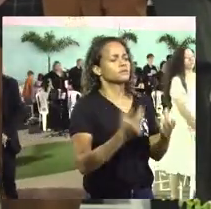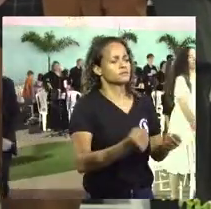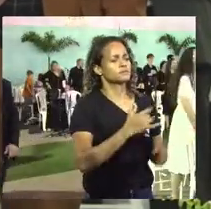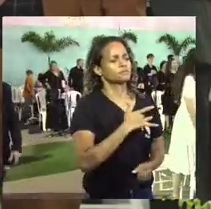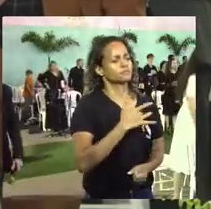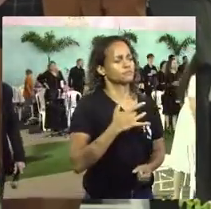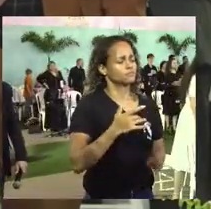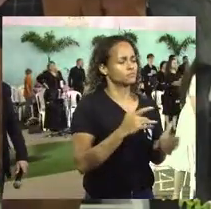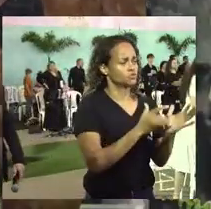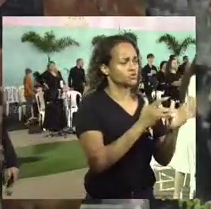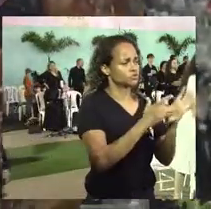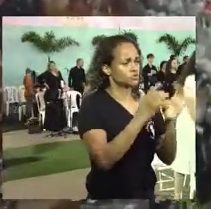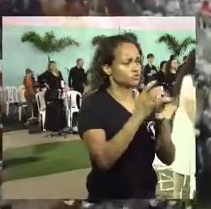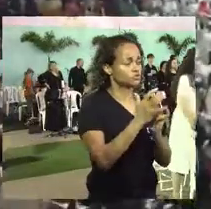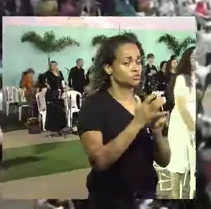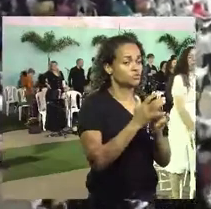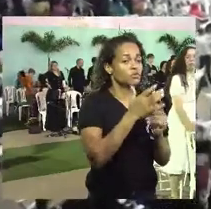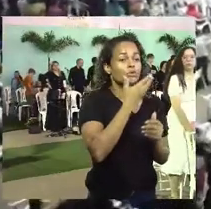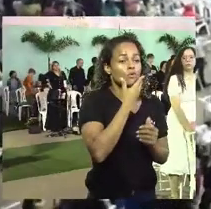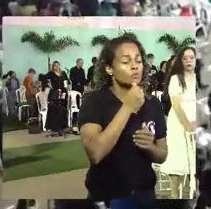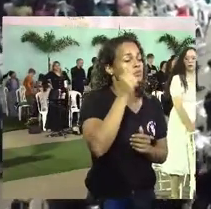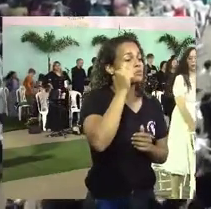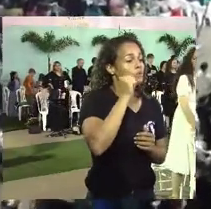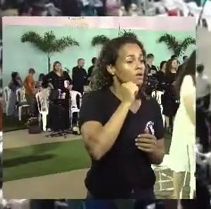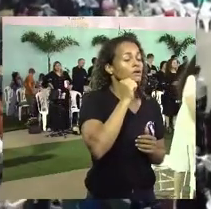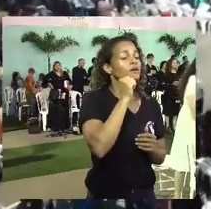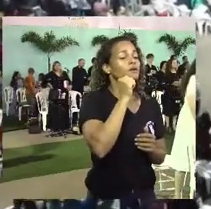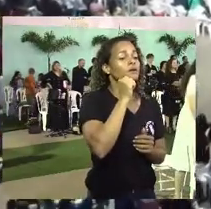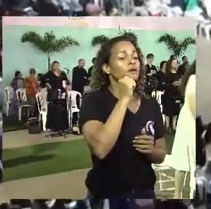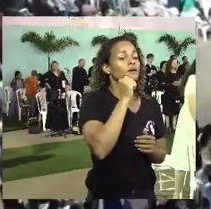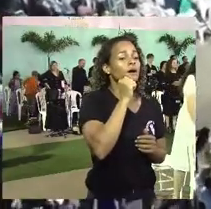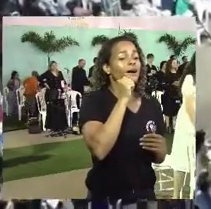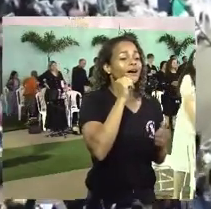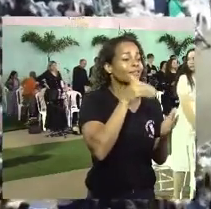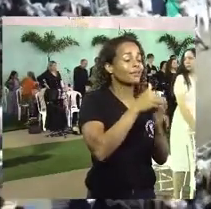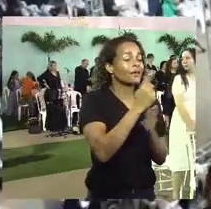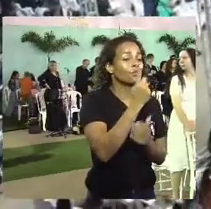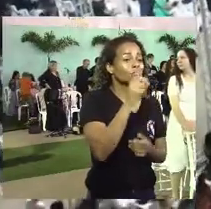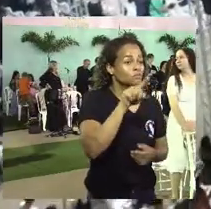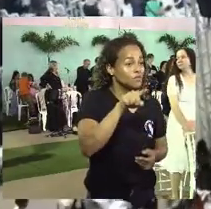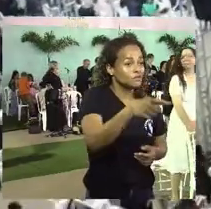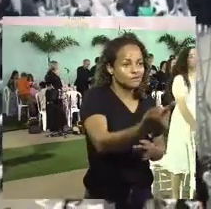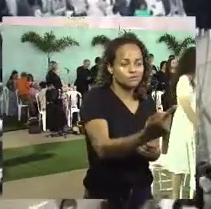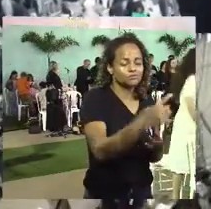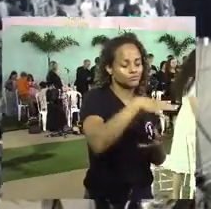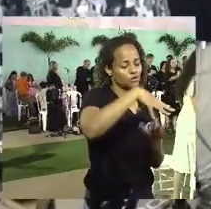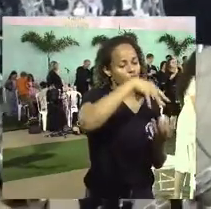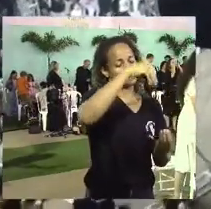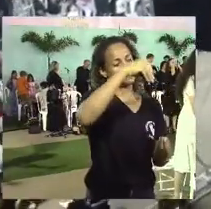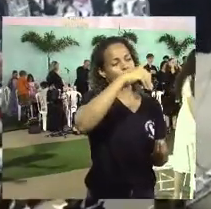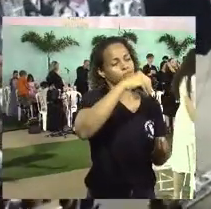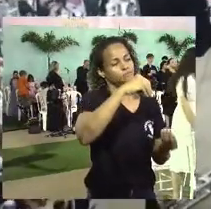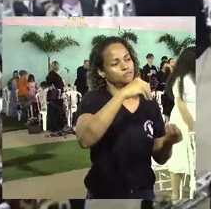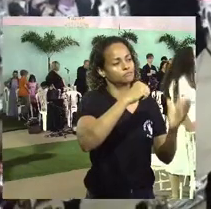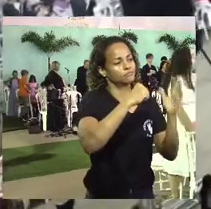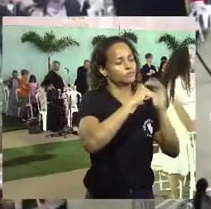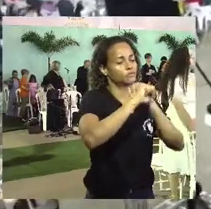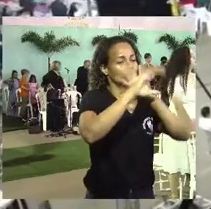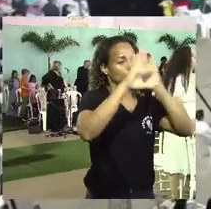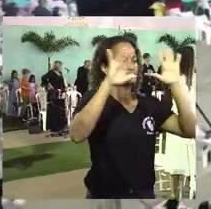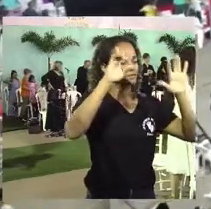vai levantar homens e mulheres que vão ganhar aqui até o arrebatamento 1 milhão de almas para glória de Deus